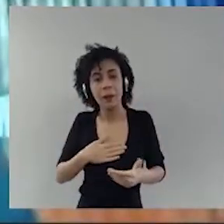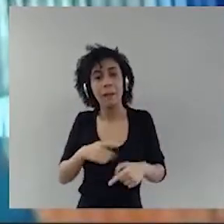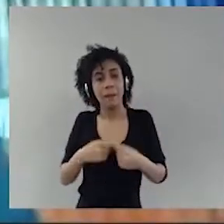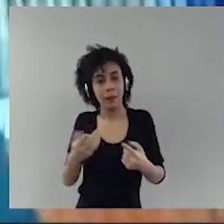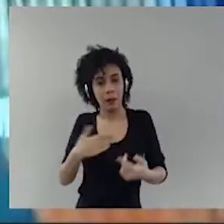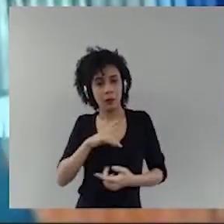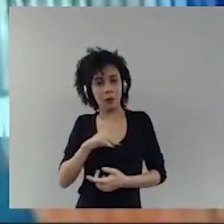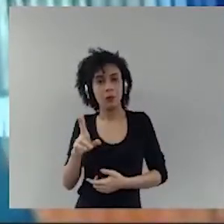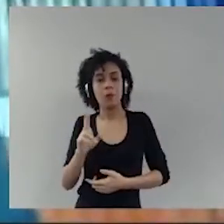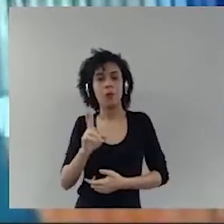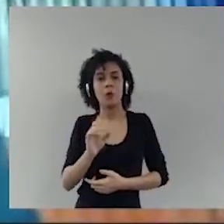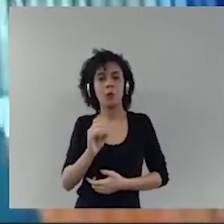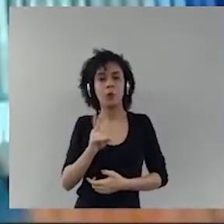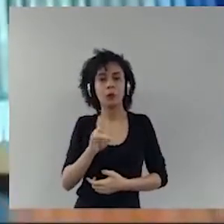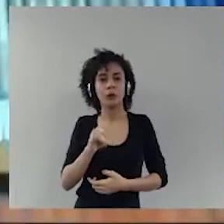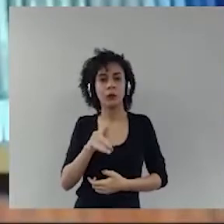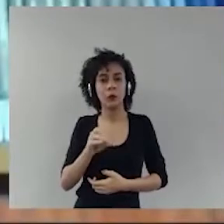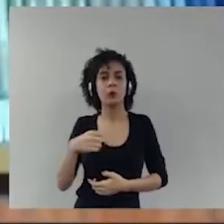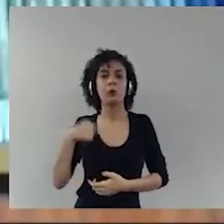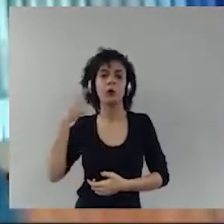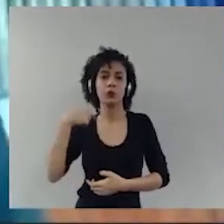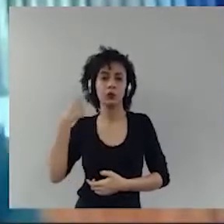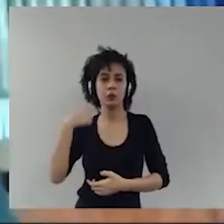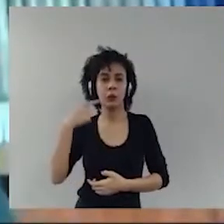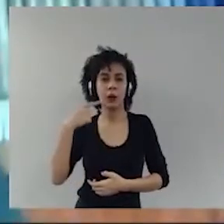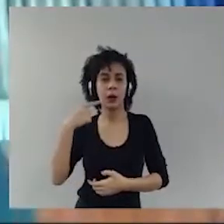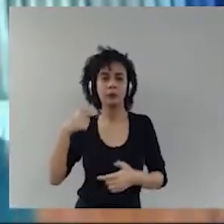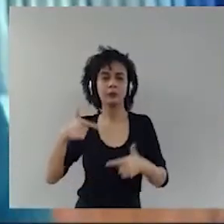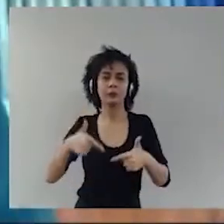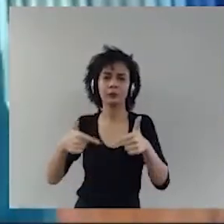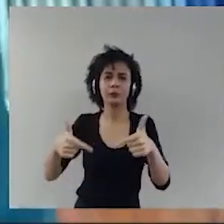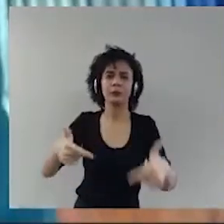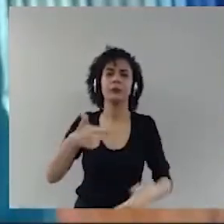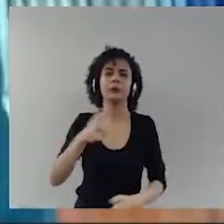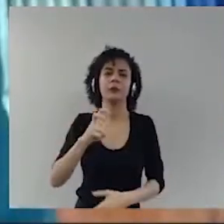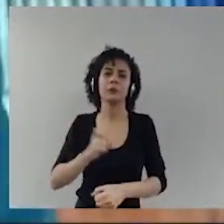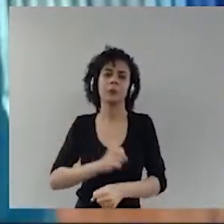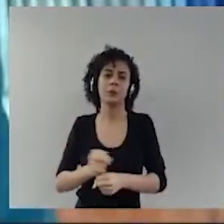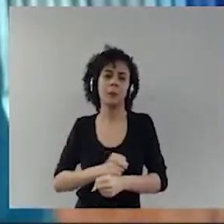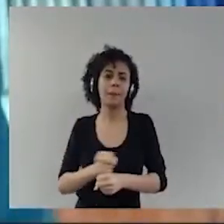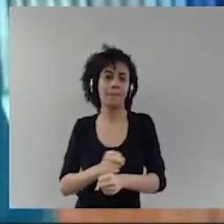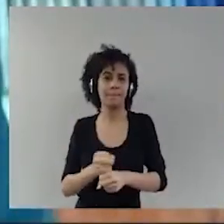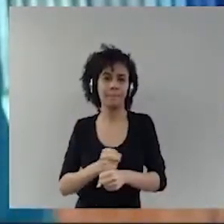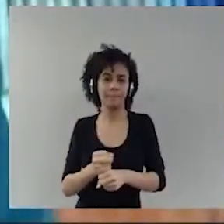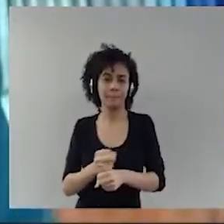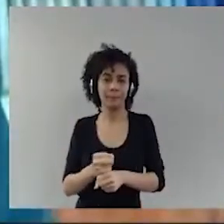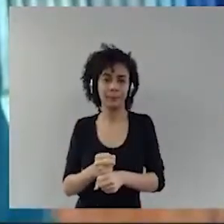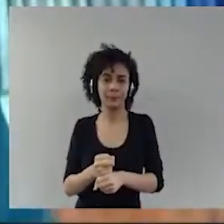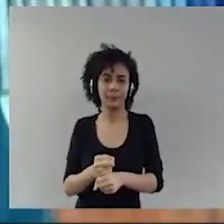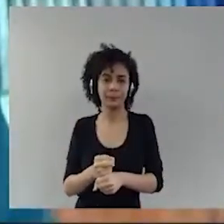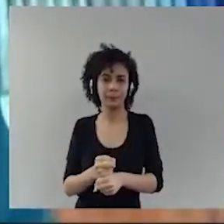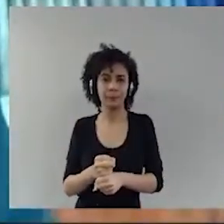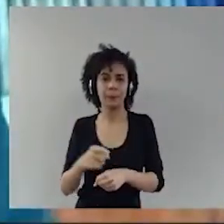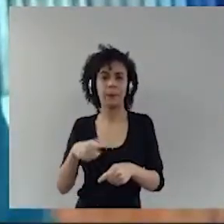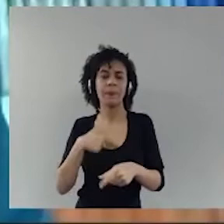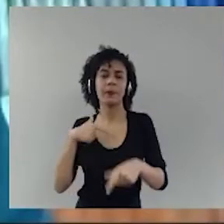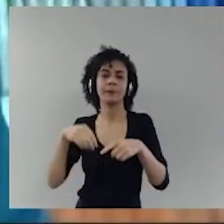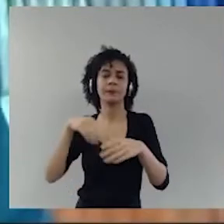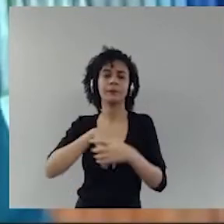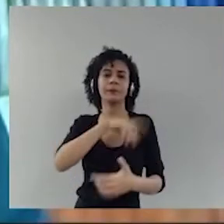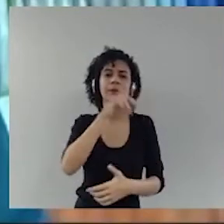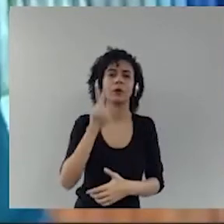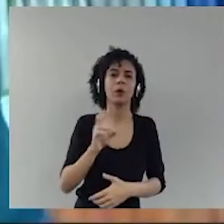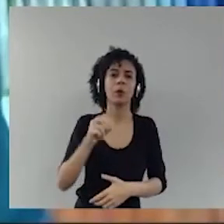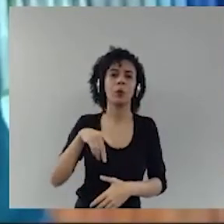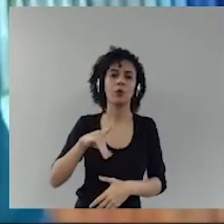sou o andré cavalcanti o advogado militante há 25 anos e com atuação no estado de rondônia